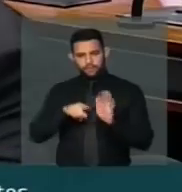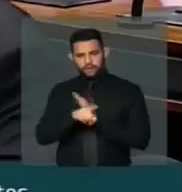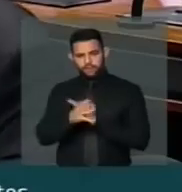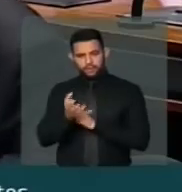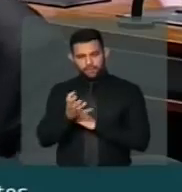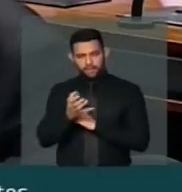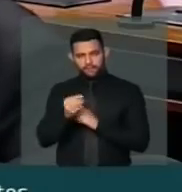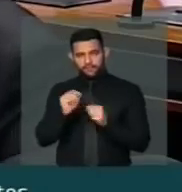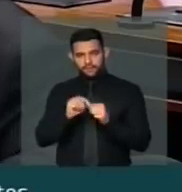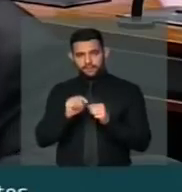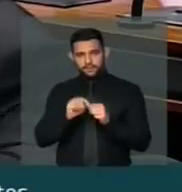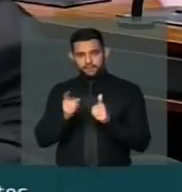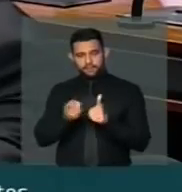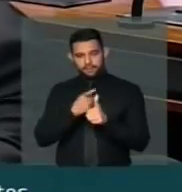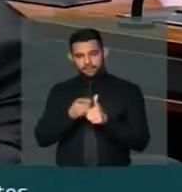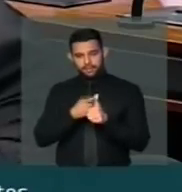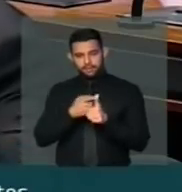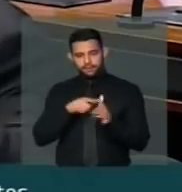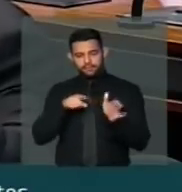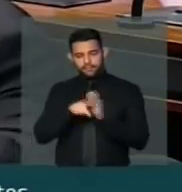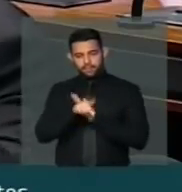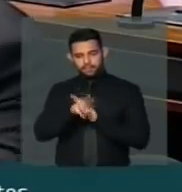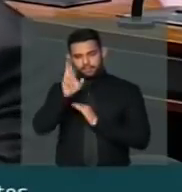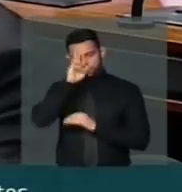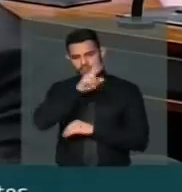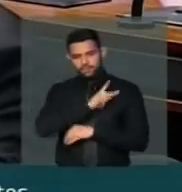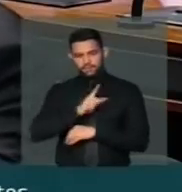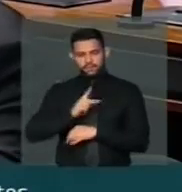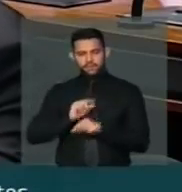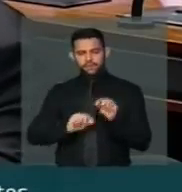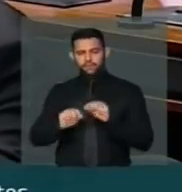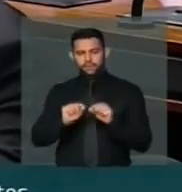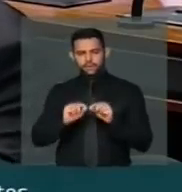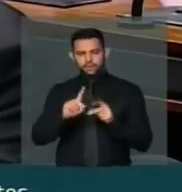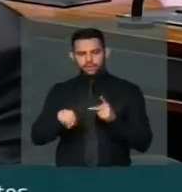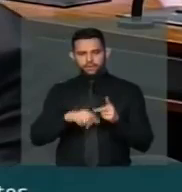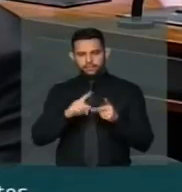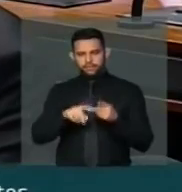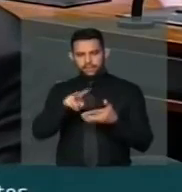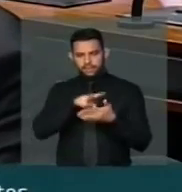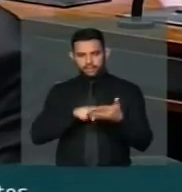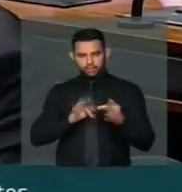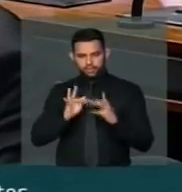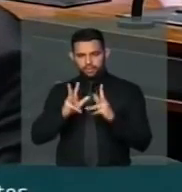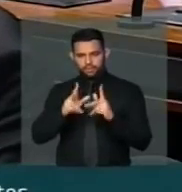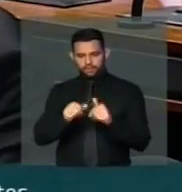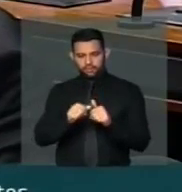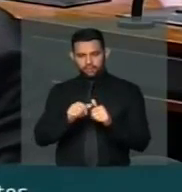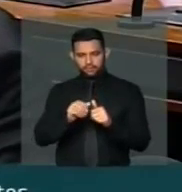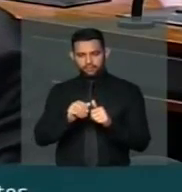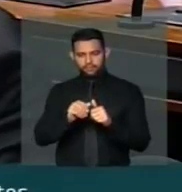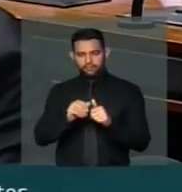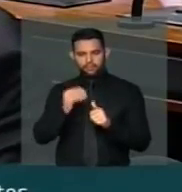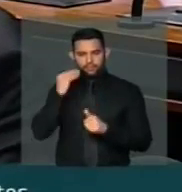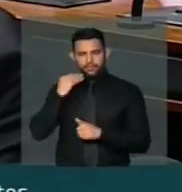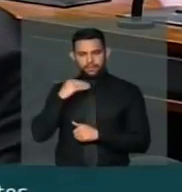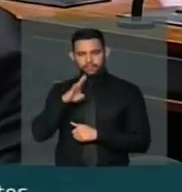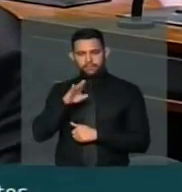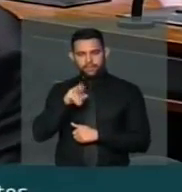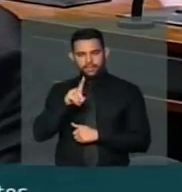quero. Primeira é uma pergunta, presidente, é o seguinte: depois dessa leitura toda do Bradesco,